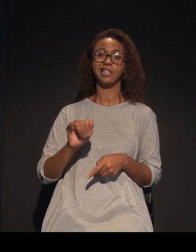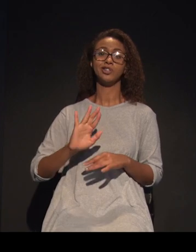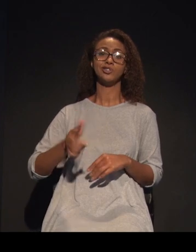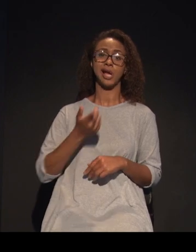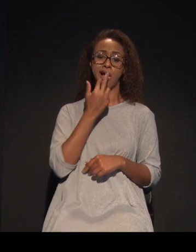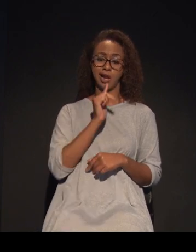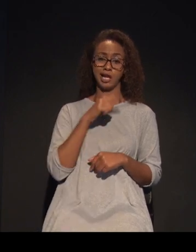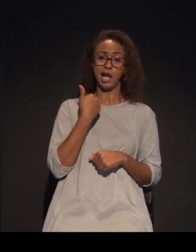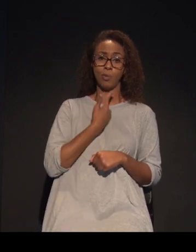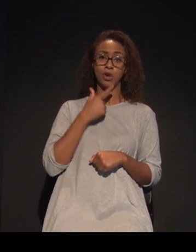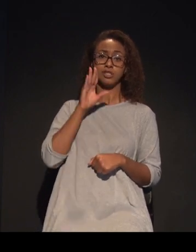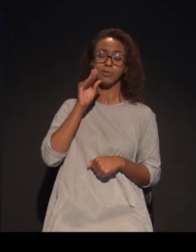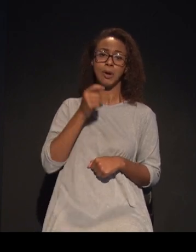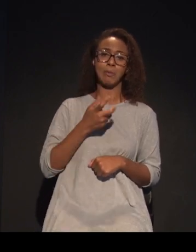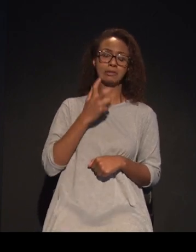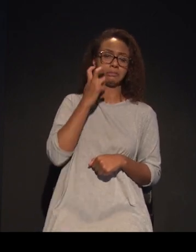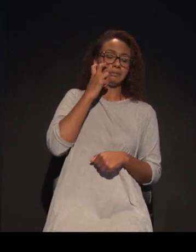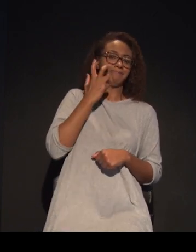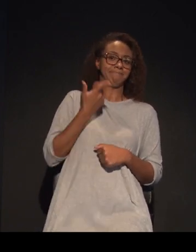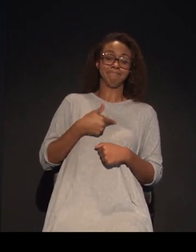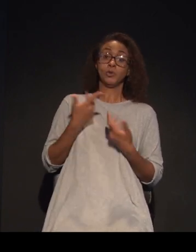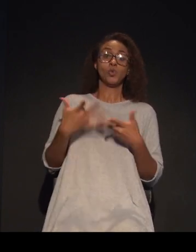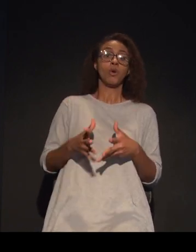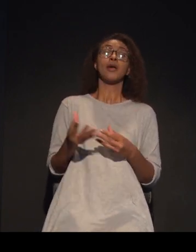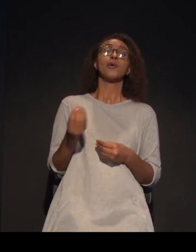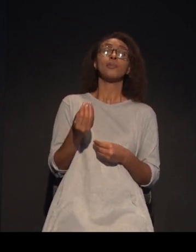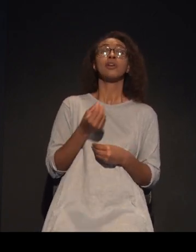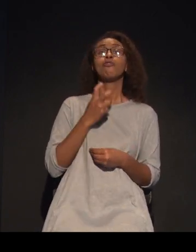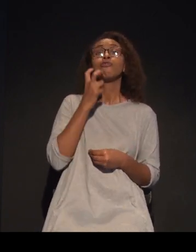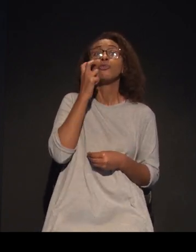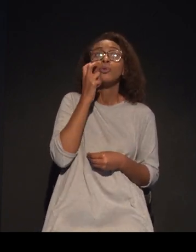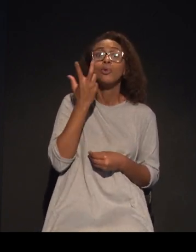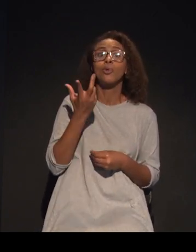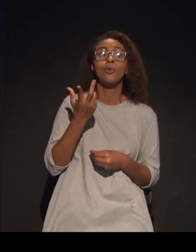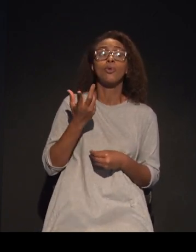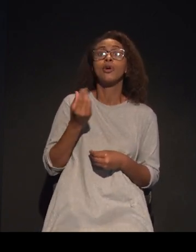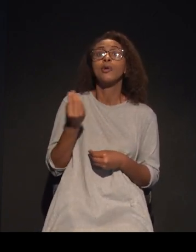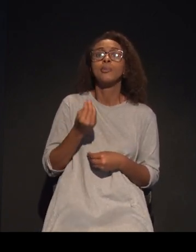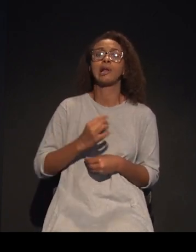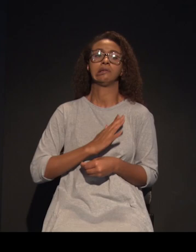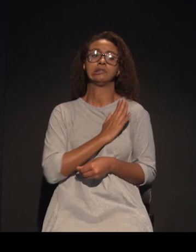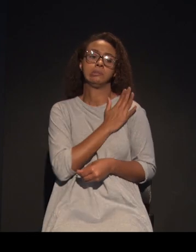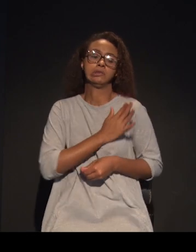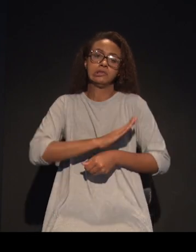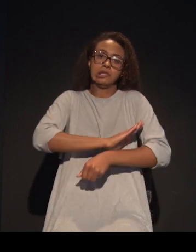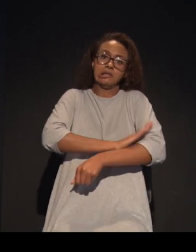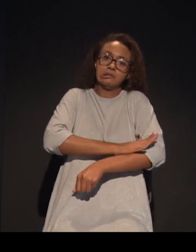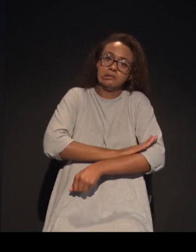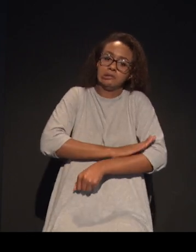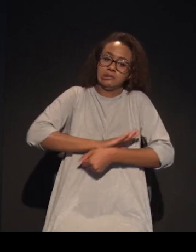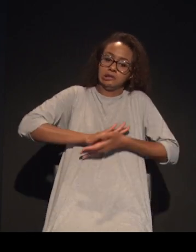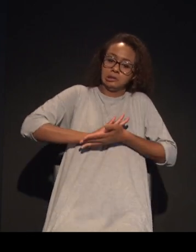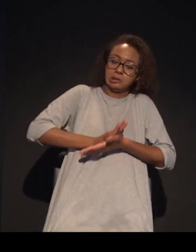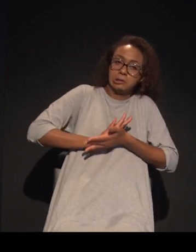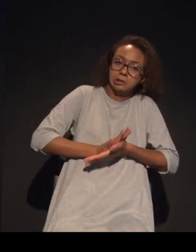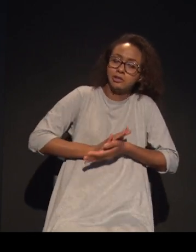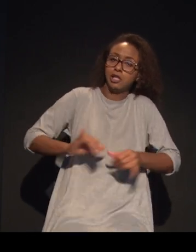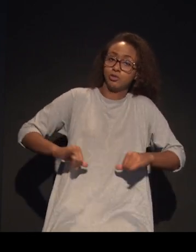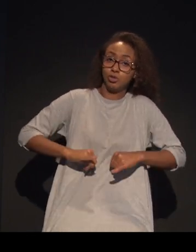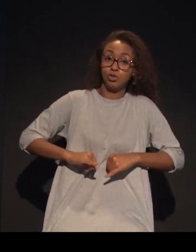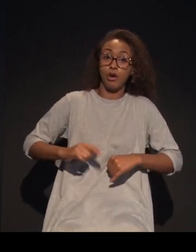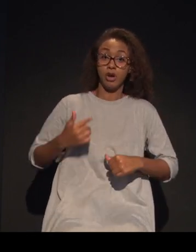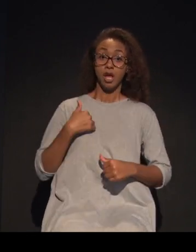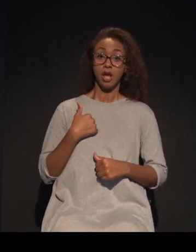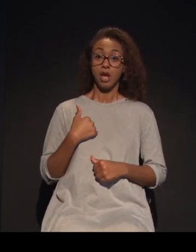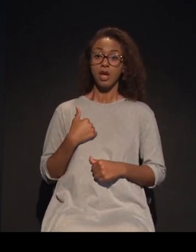língua não quer falar a língua mais porque têm vergonha porque sofre preconceito e discriminação e eu venha a este mundo